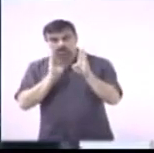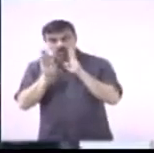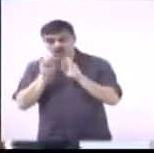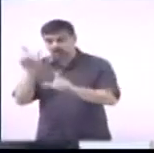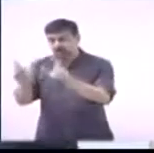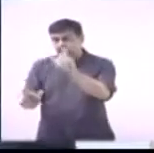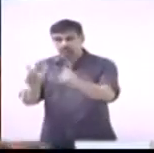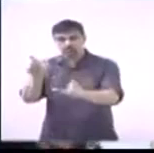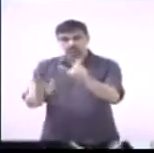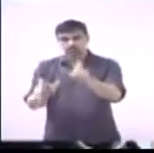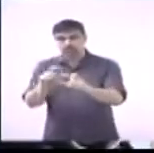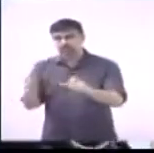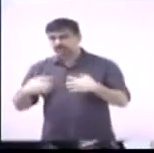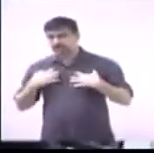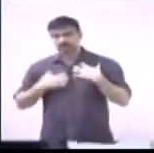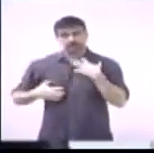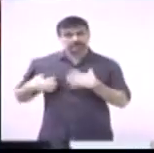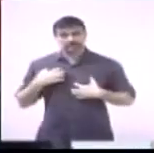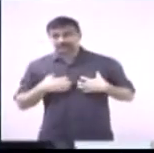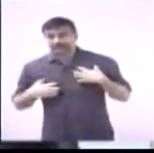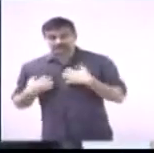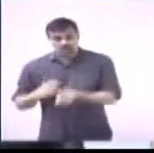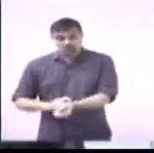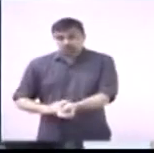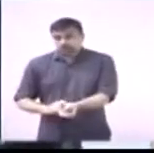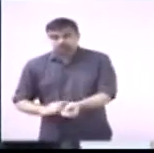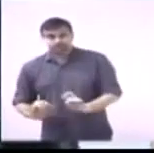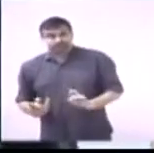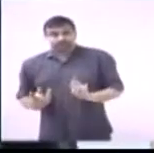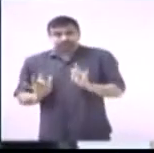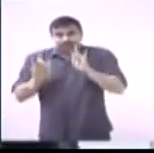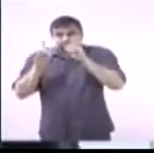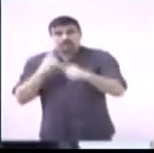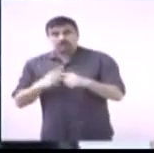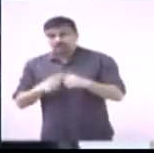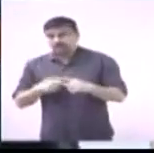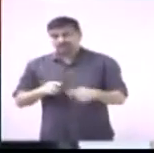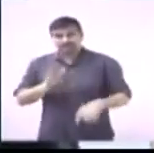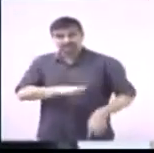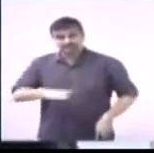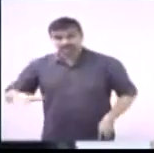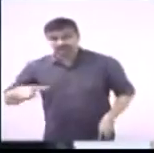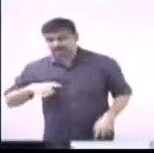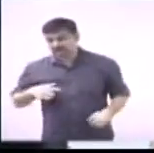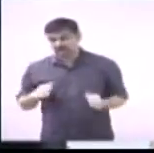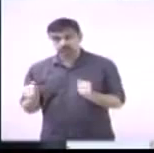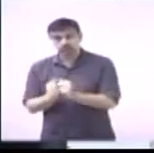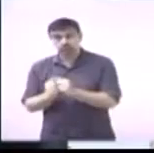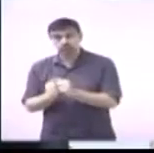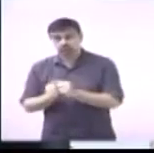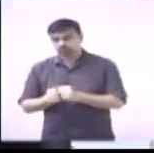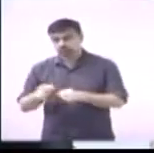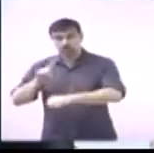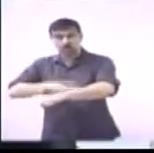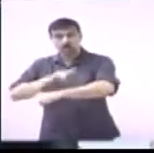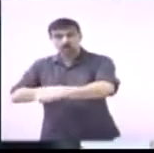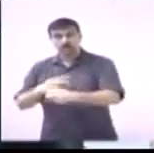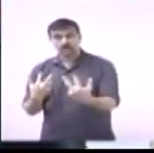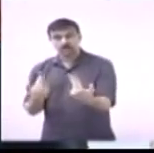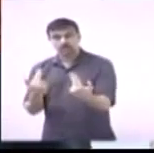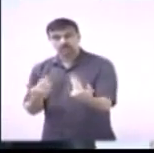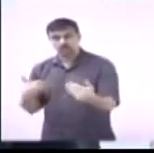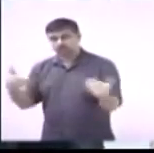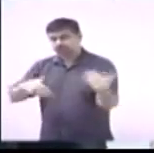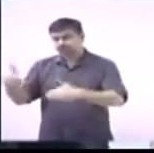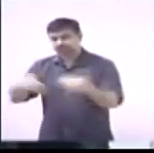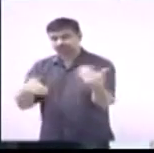pessoas absolutamente desesperadas, porque a partir daquele momento as nossas crianças estariam todas no mesmo banheiro, que não tinha